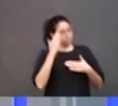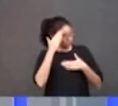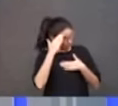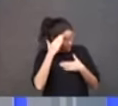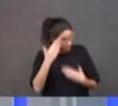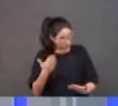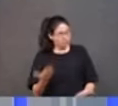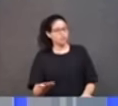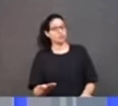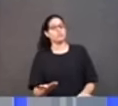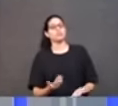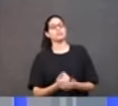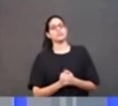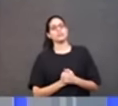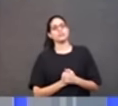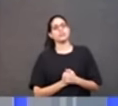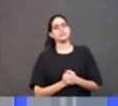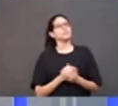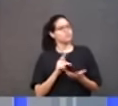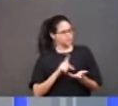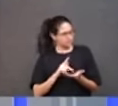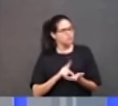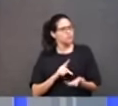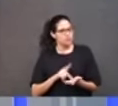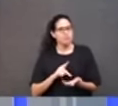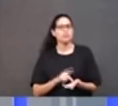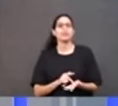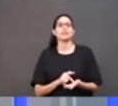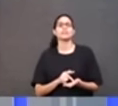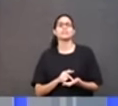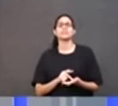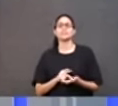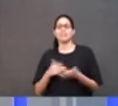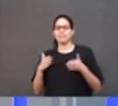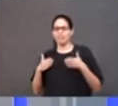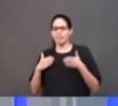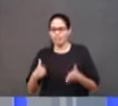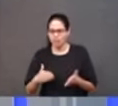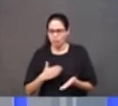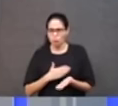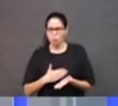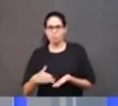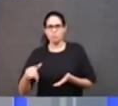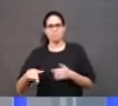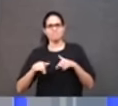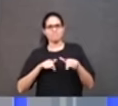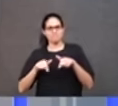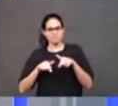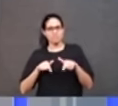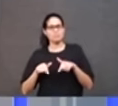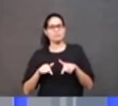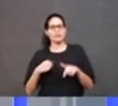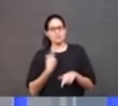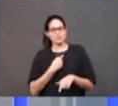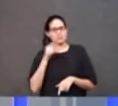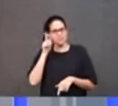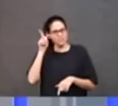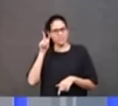Realmente, a nossa gestão pegou um momento difícil da economia brasileira, da crise política, crise